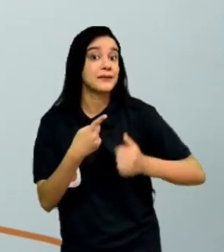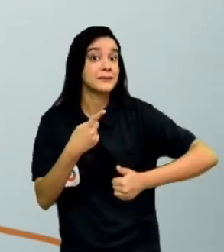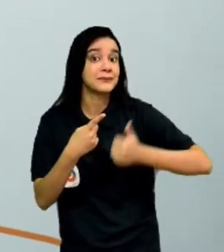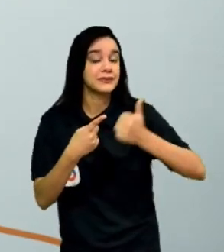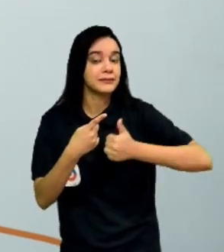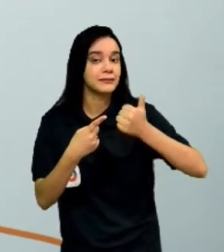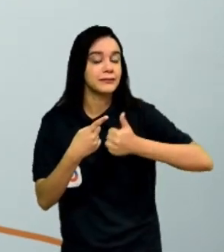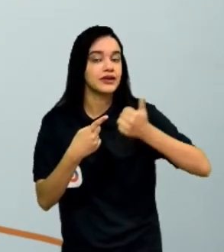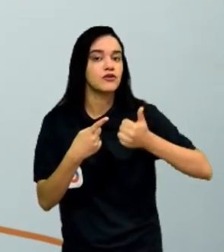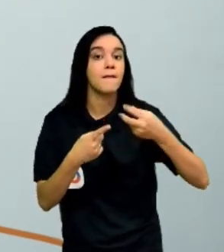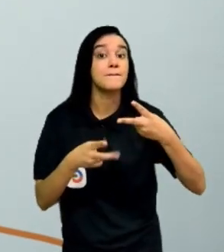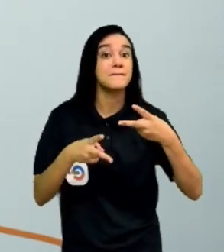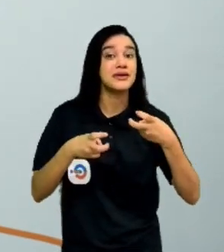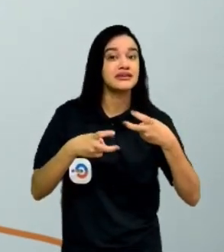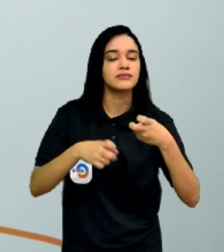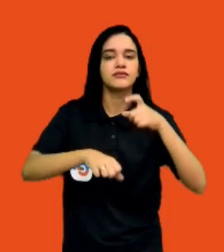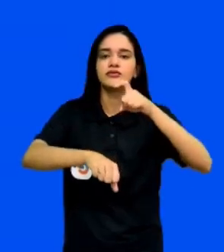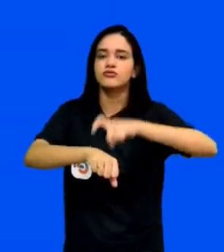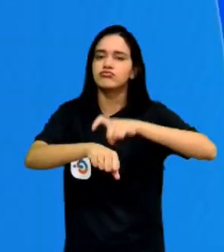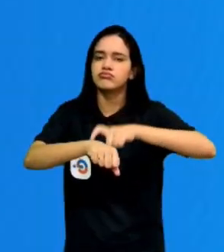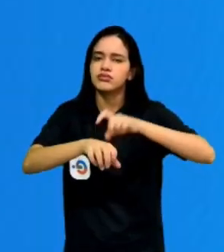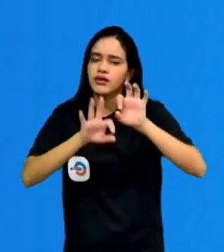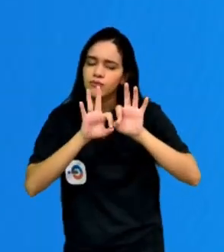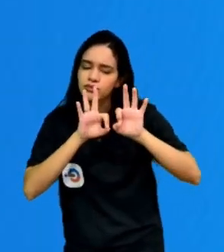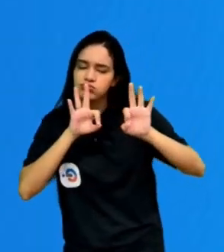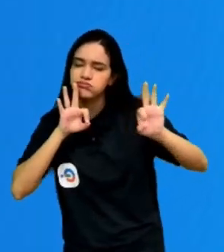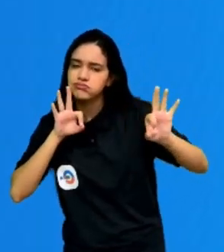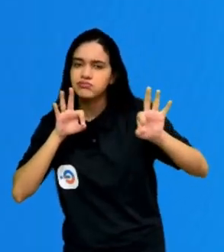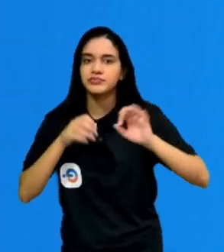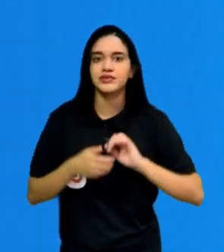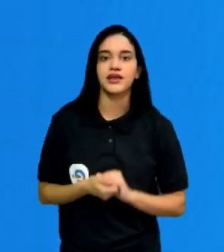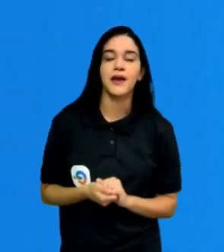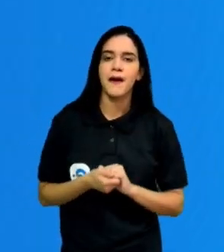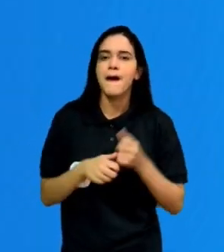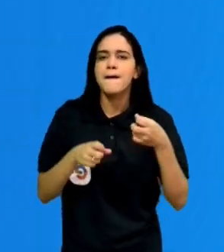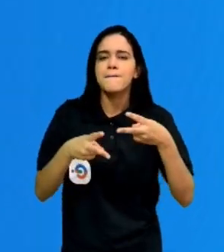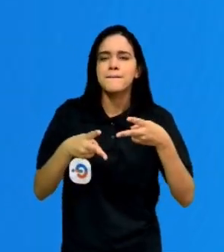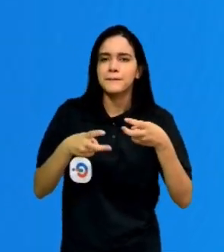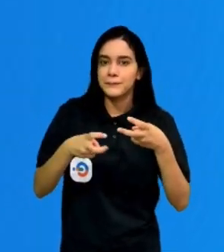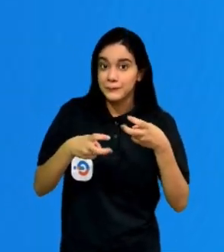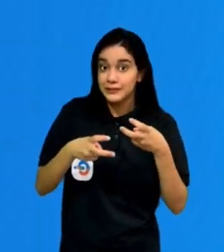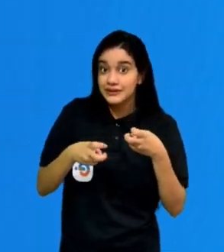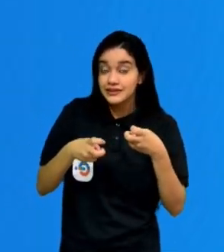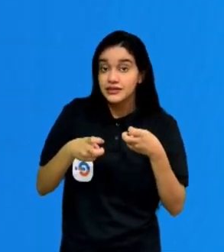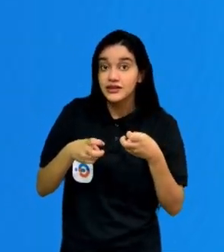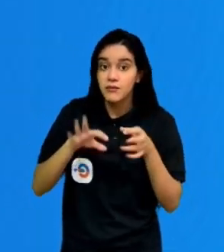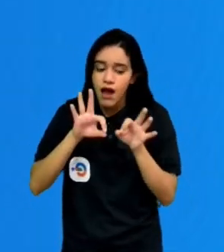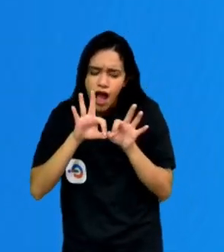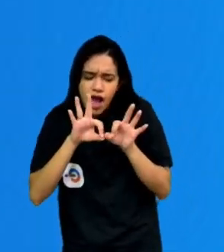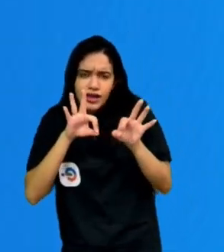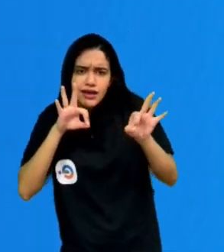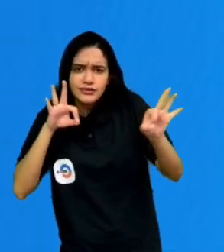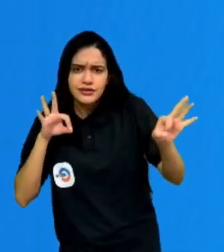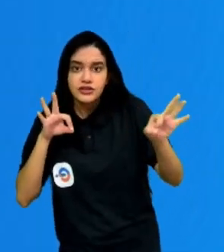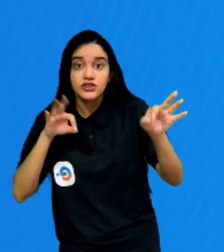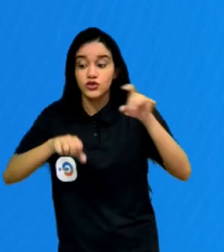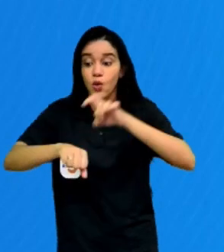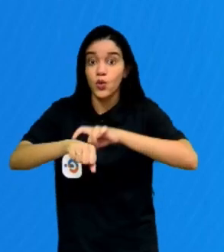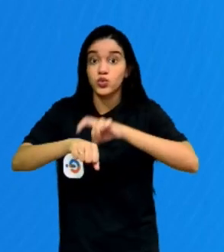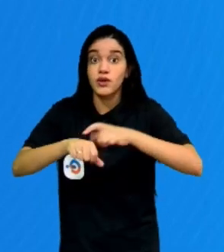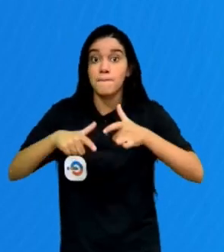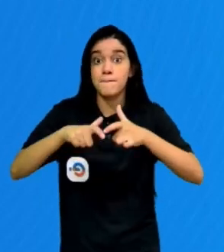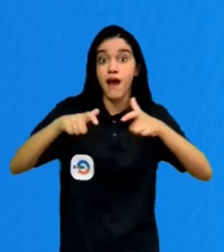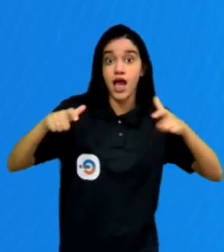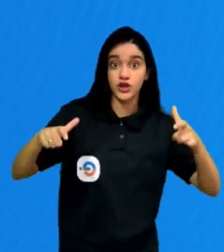a questão do tempo e da distância. Perceba que quanto maior a distância, maior o tempo.